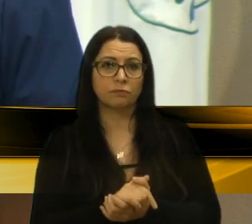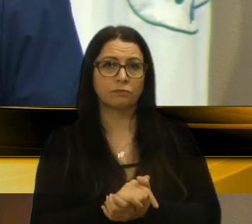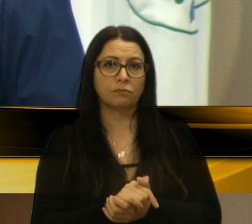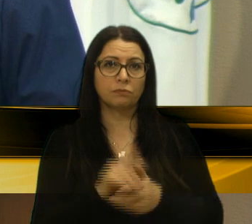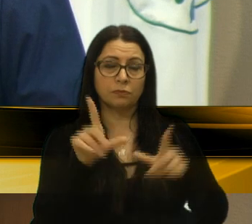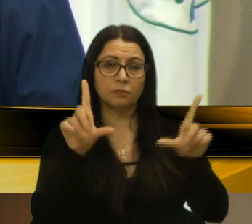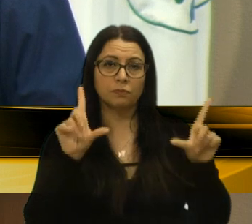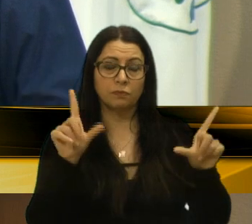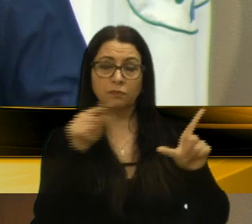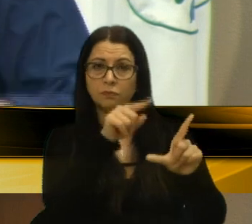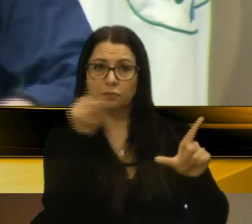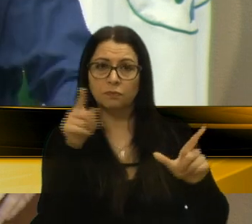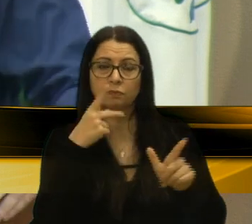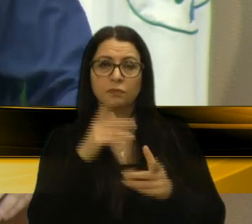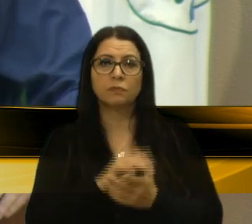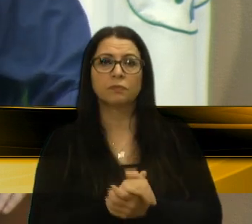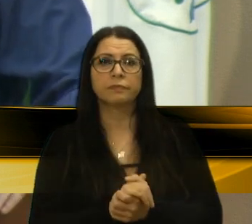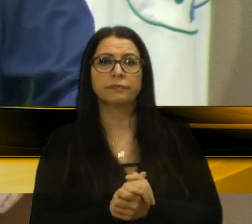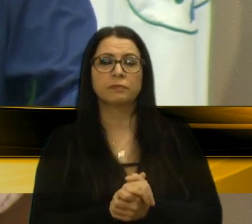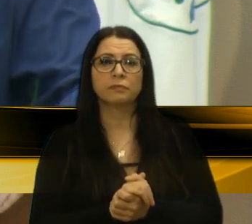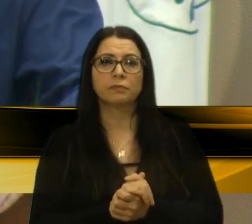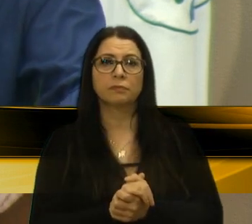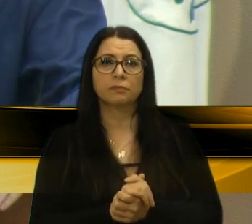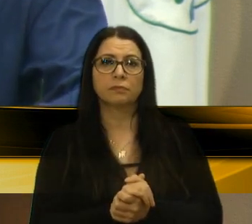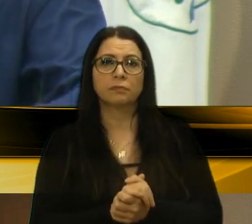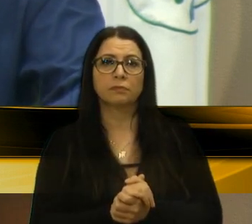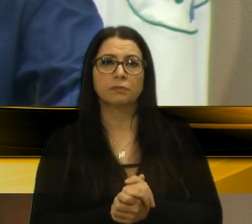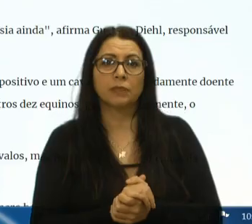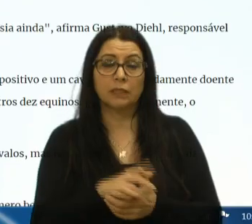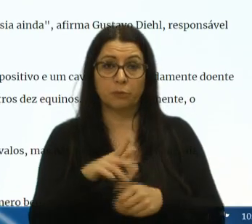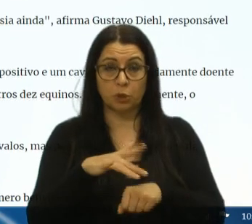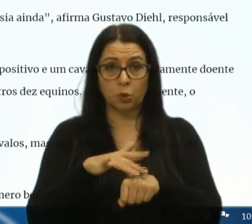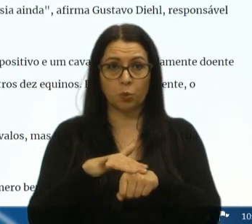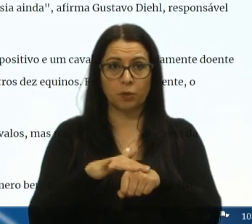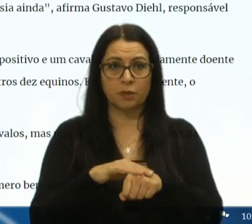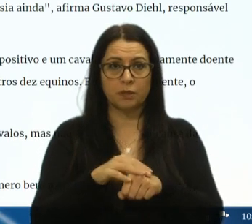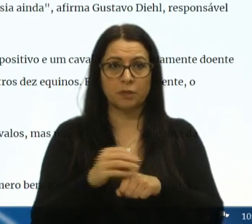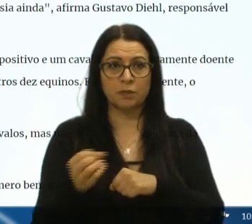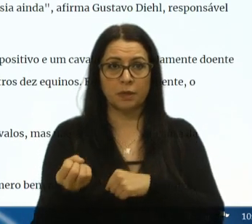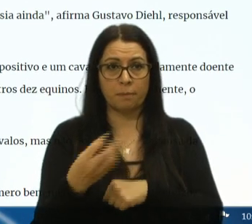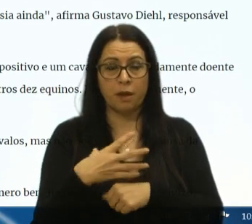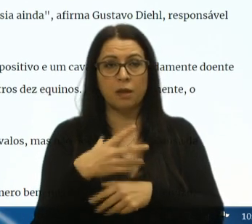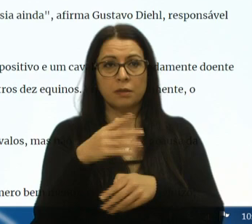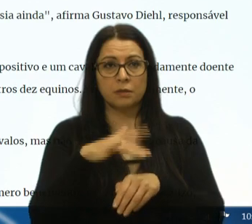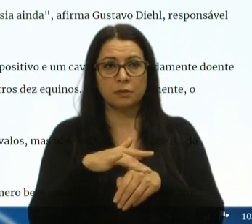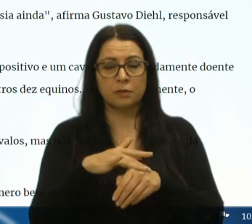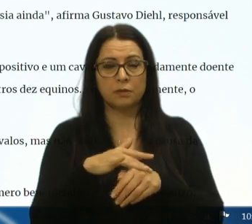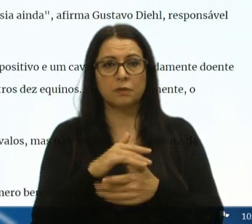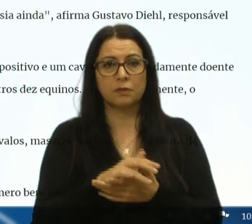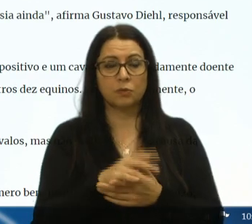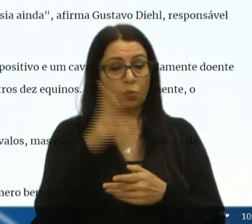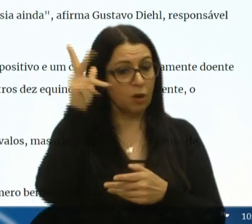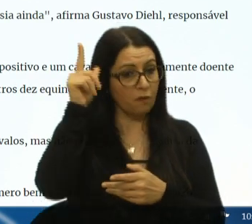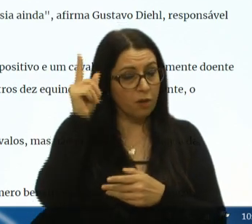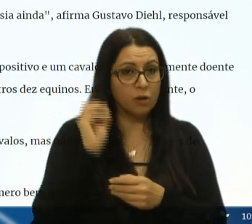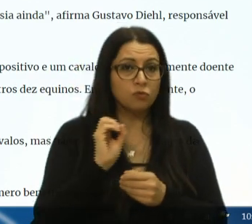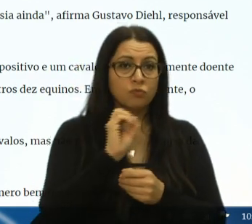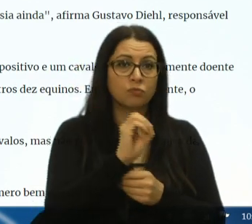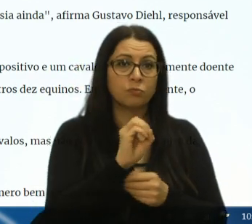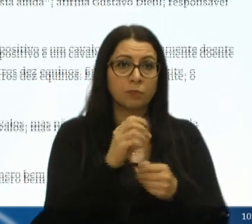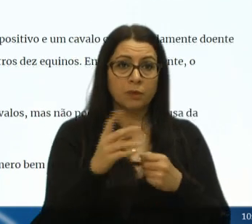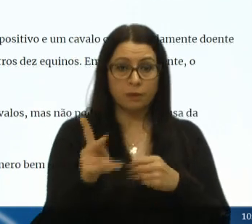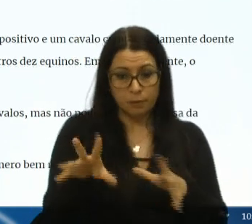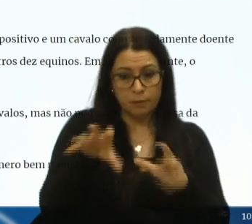telão enquanto a gente vai falando. Então, sendo uma zoonose que passa a doença do cavalo para a pessoa,